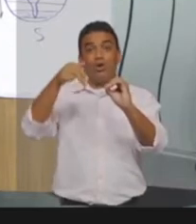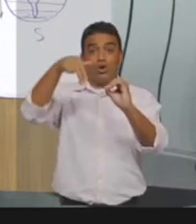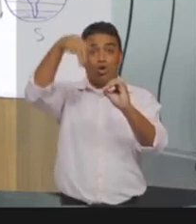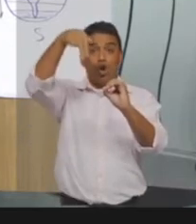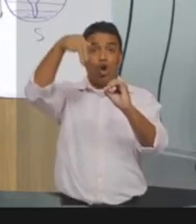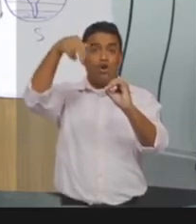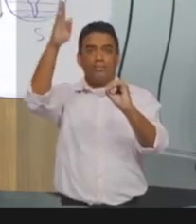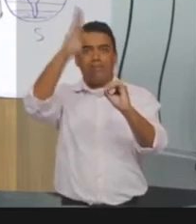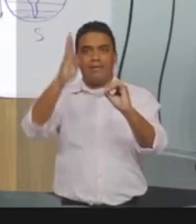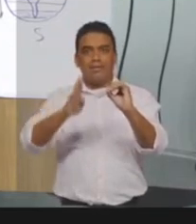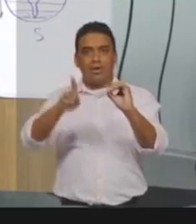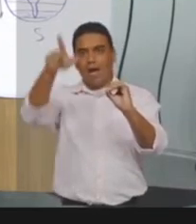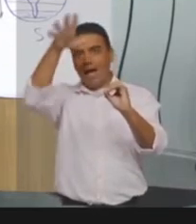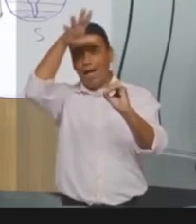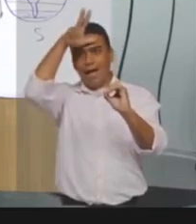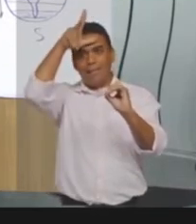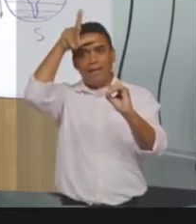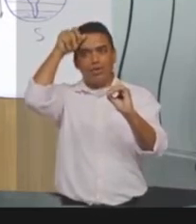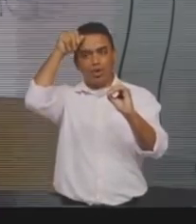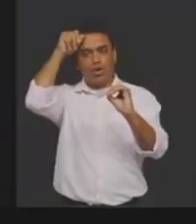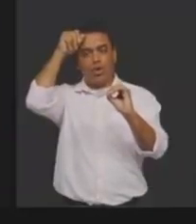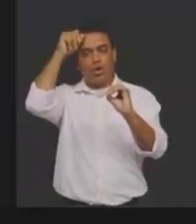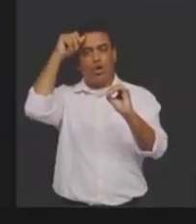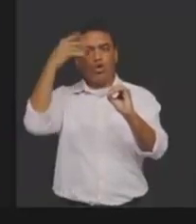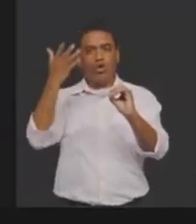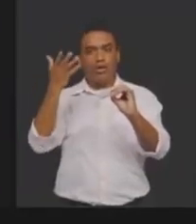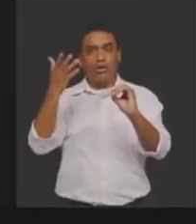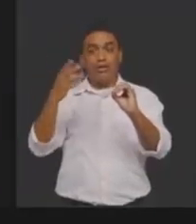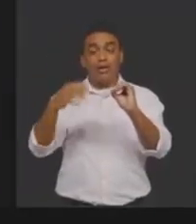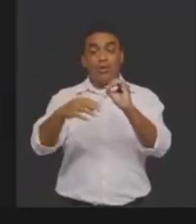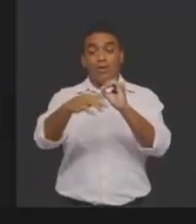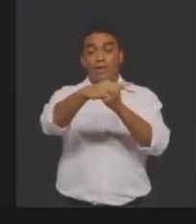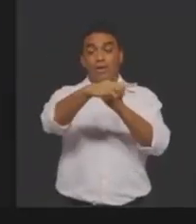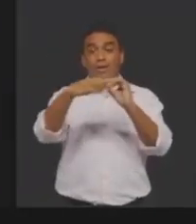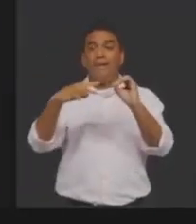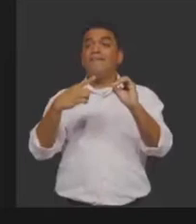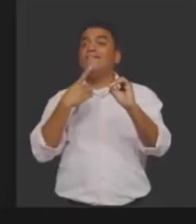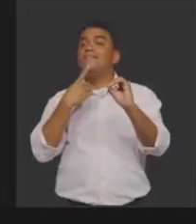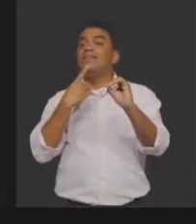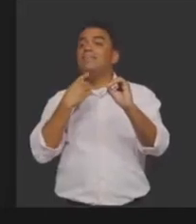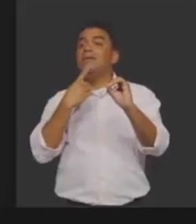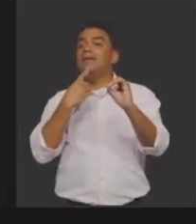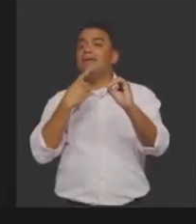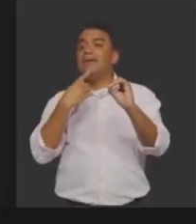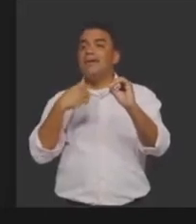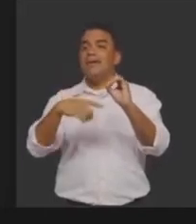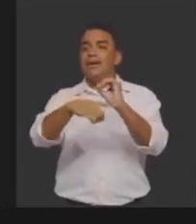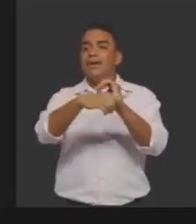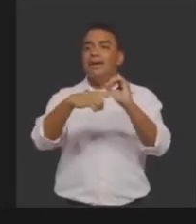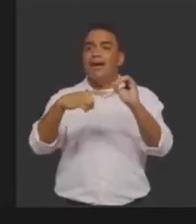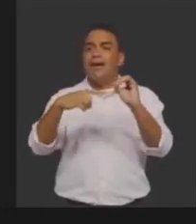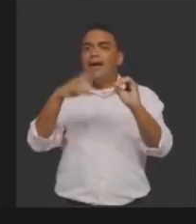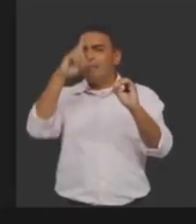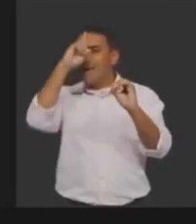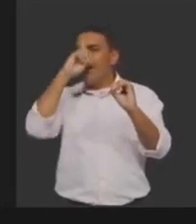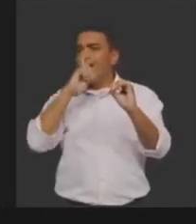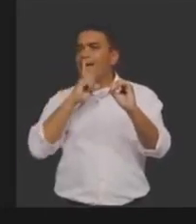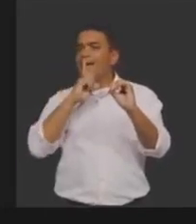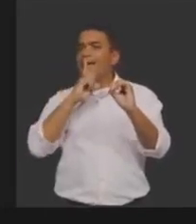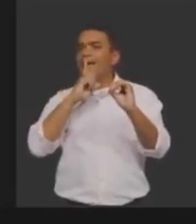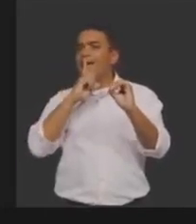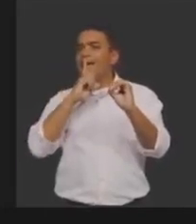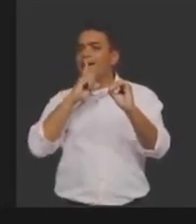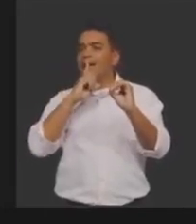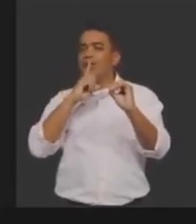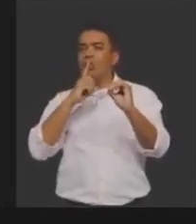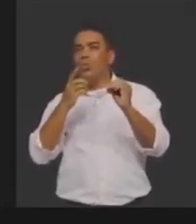floresta amazônica. Entre a linha vermelha e a amarela aqui, tanto no norte quanto no sul, nós temos uma zona temperada, nós vamos